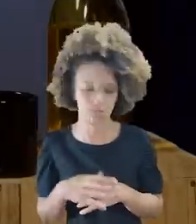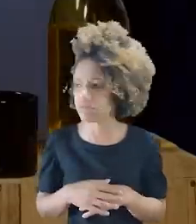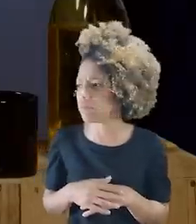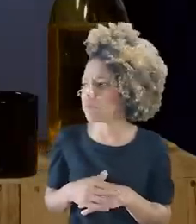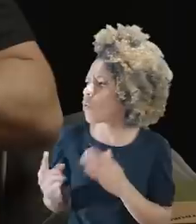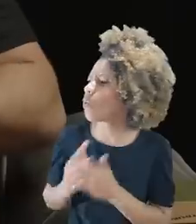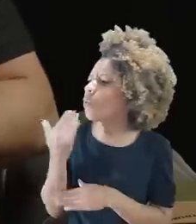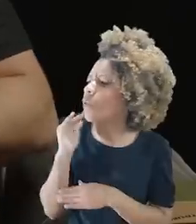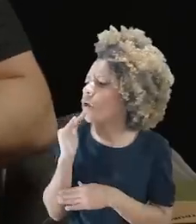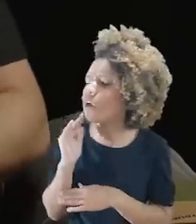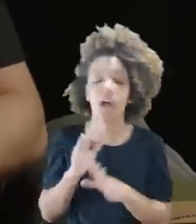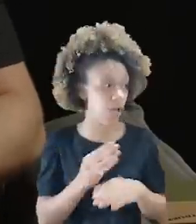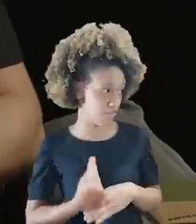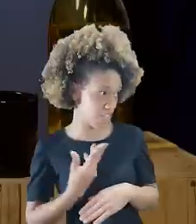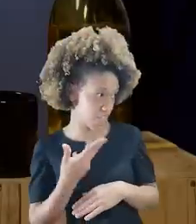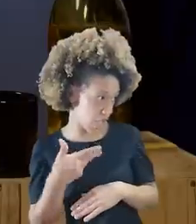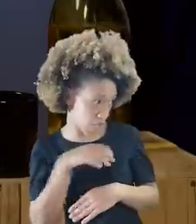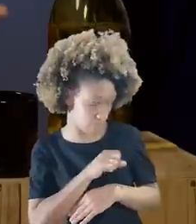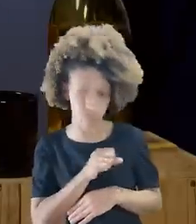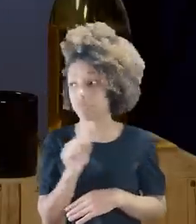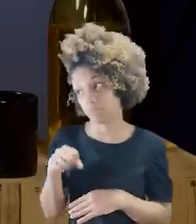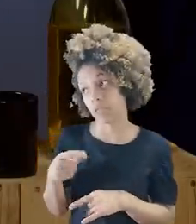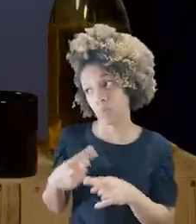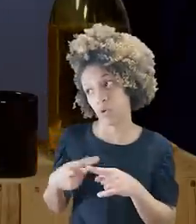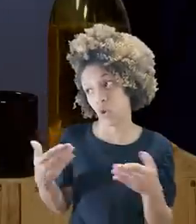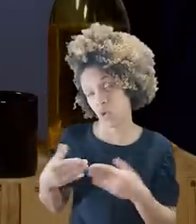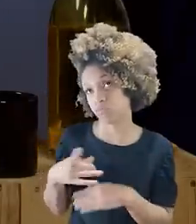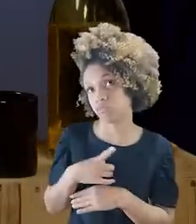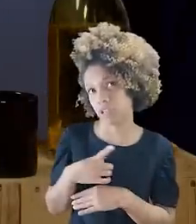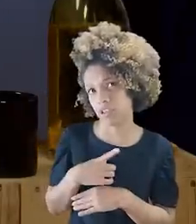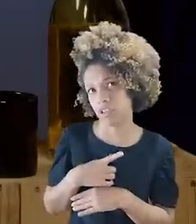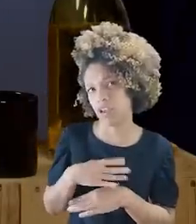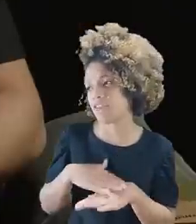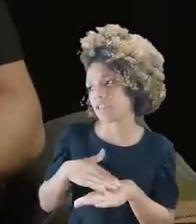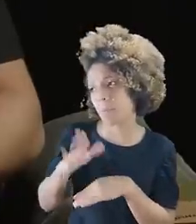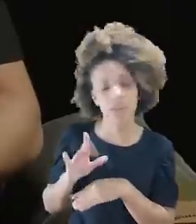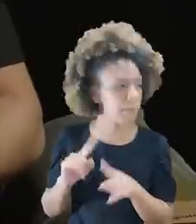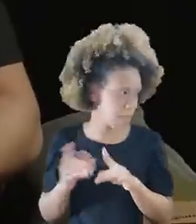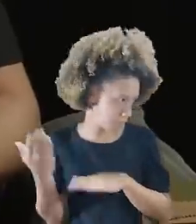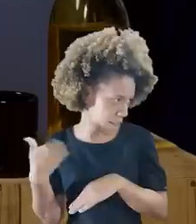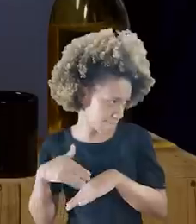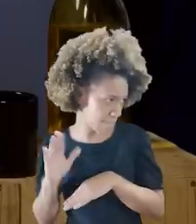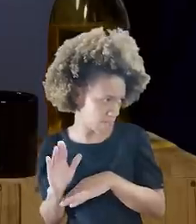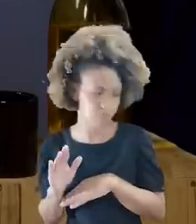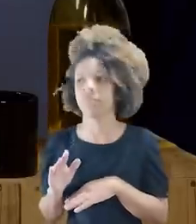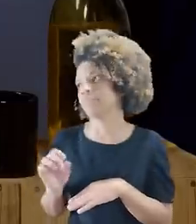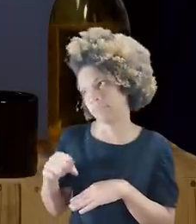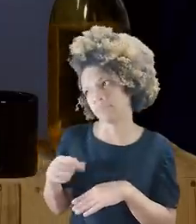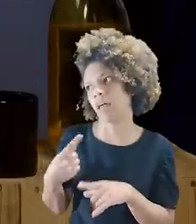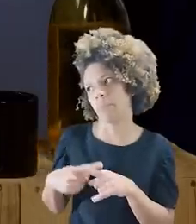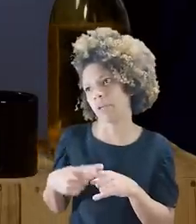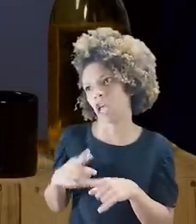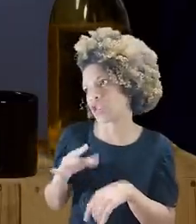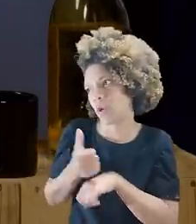entendendo a pergunta vou explicar sua vida tá muito corrida tá porque hoje eu tenho faço mais coisas do que mas naquela época era mais corrida era porque eu tava